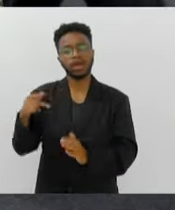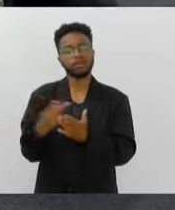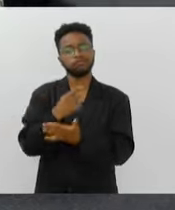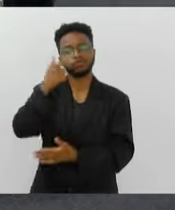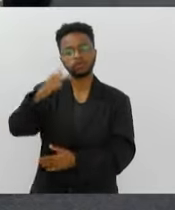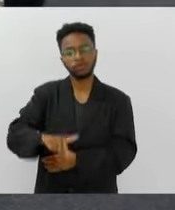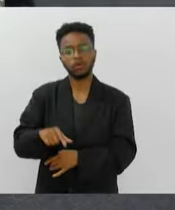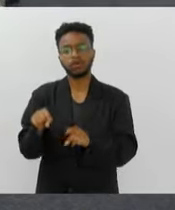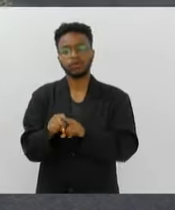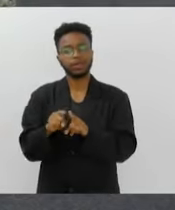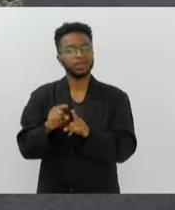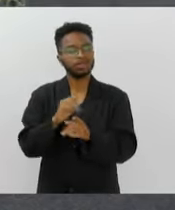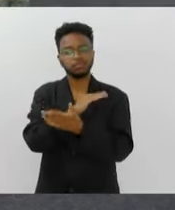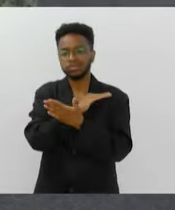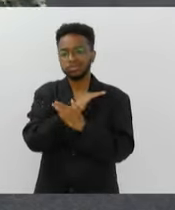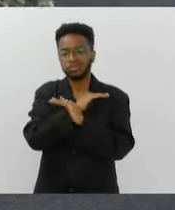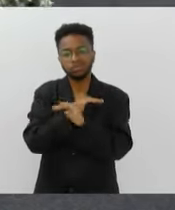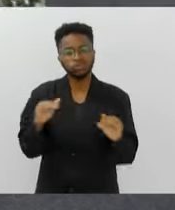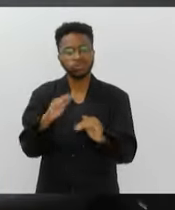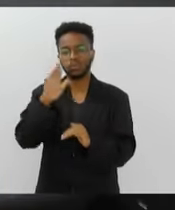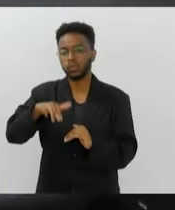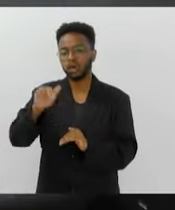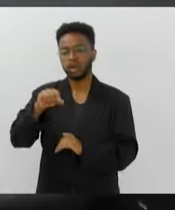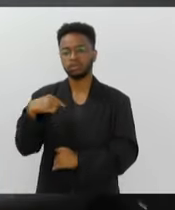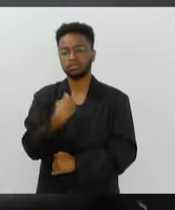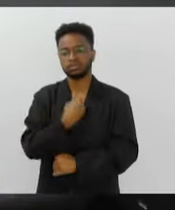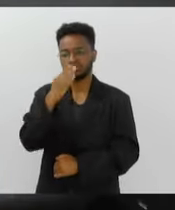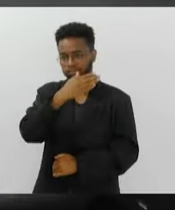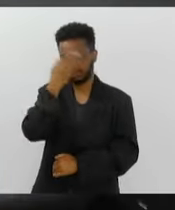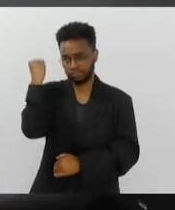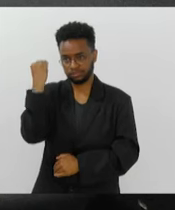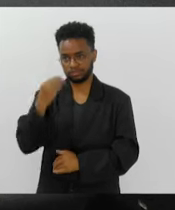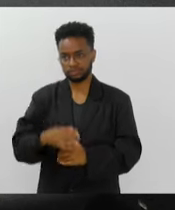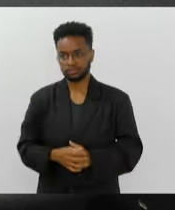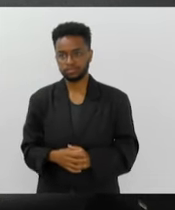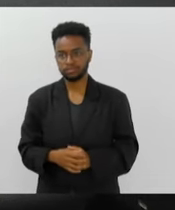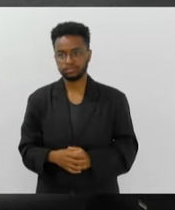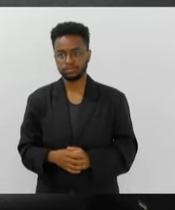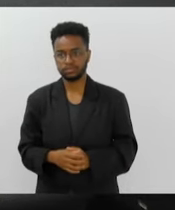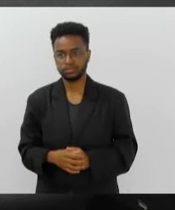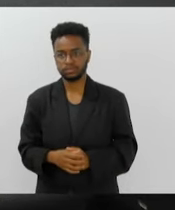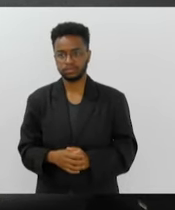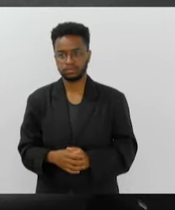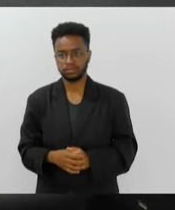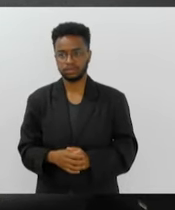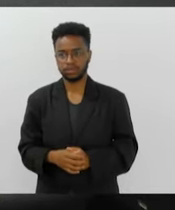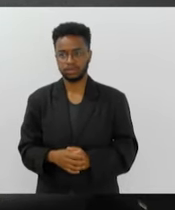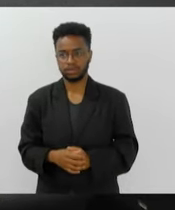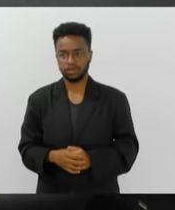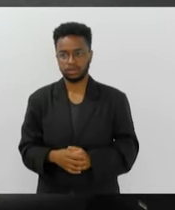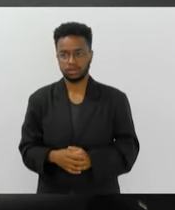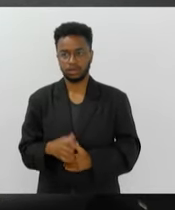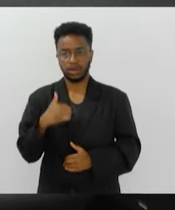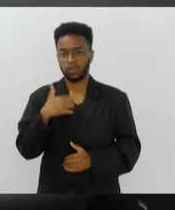jamais nós nos esqueçamos sem ultrapassar aqui o meu tempo regimental